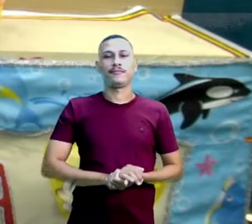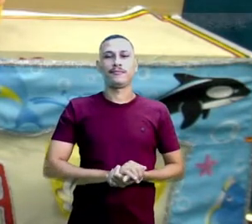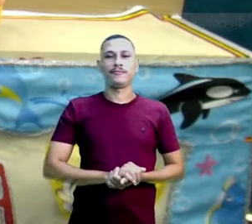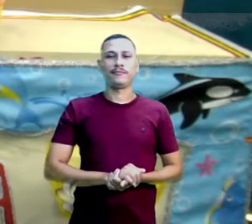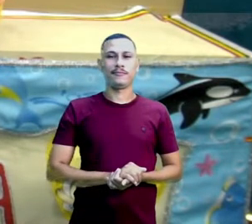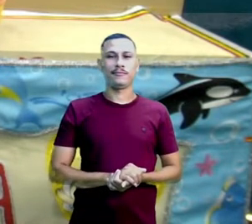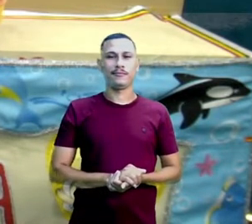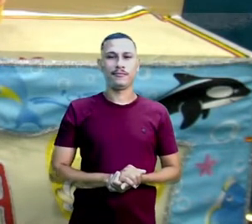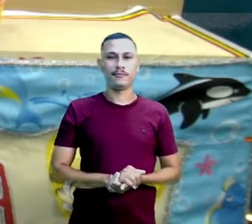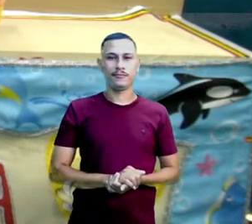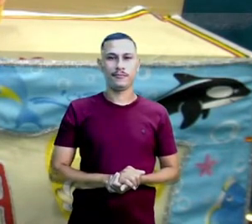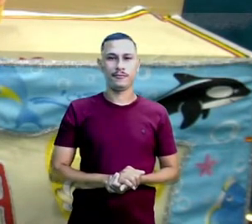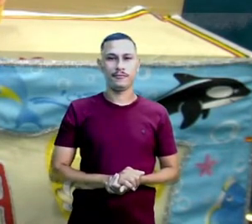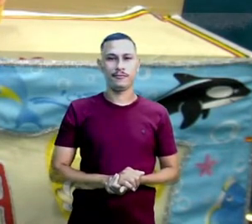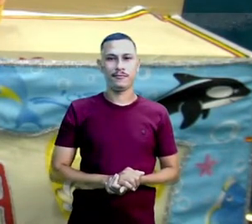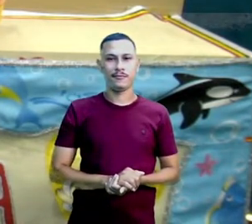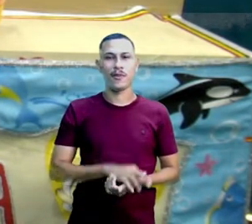comer